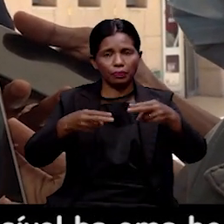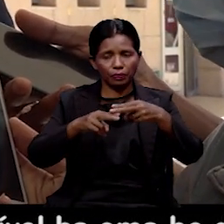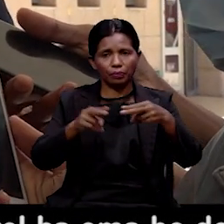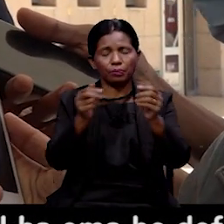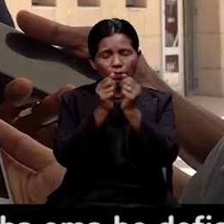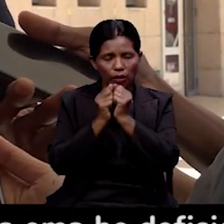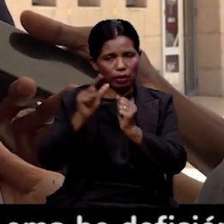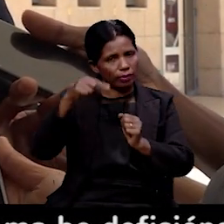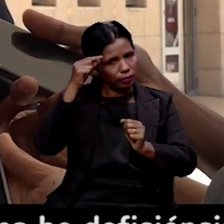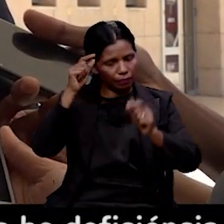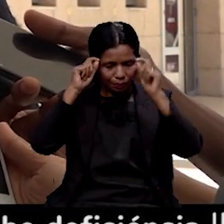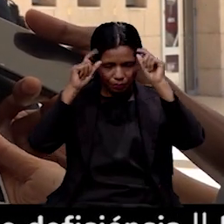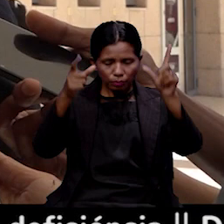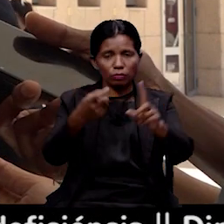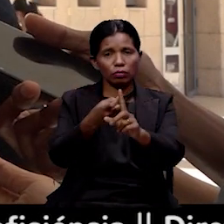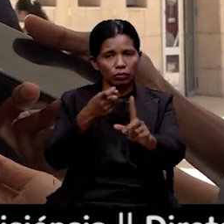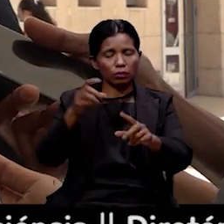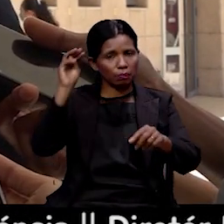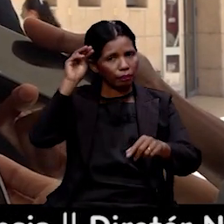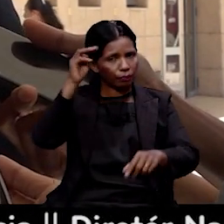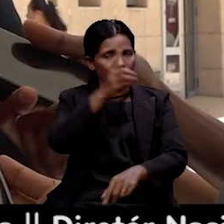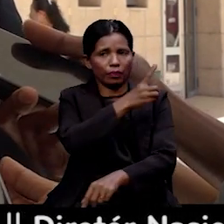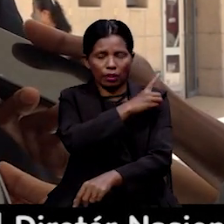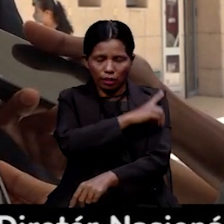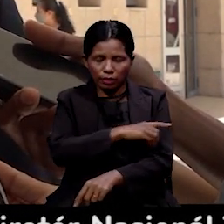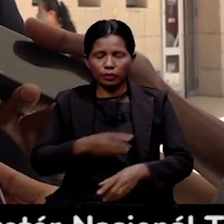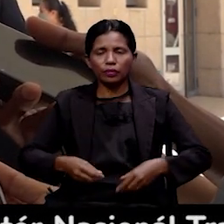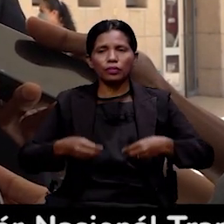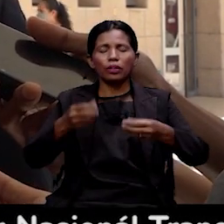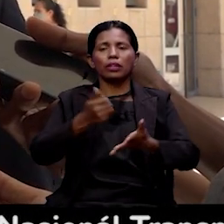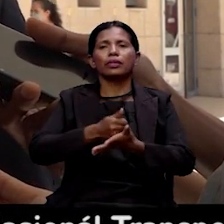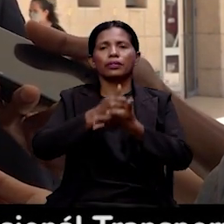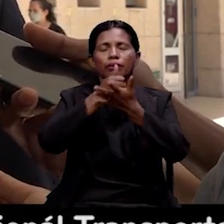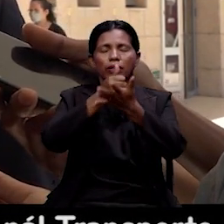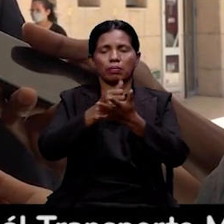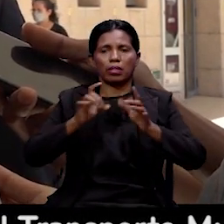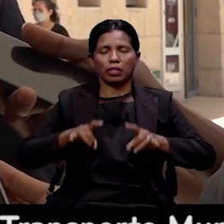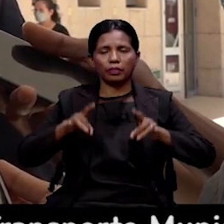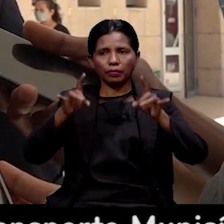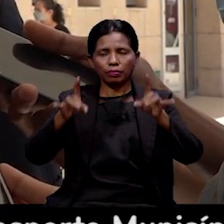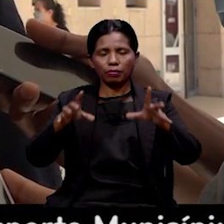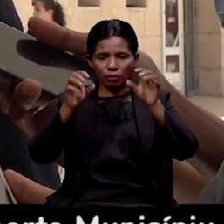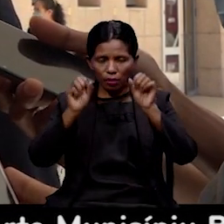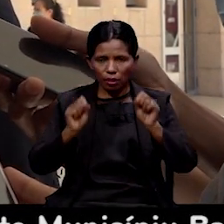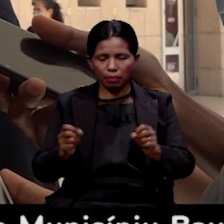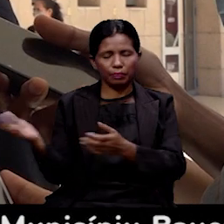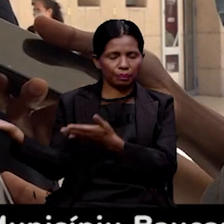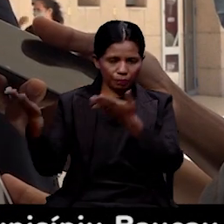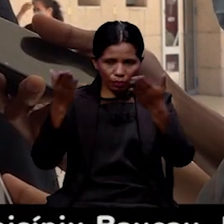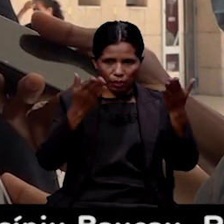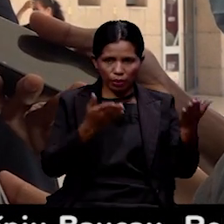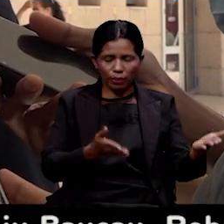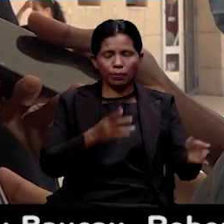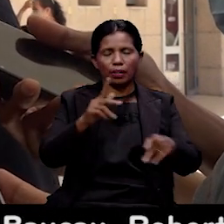Timor, o Ministério de Defesa FFDTL, atfo apoio para a Austrália, porque a Austrália bele halor ni ema